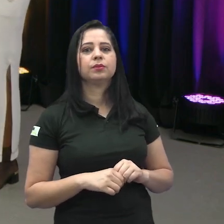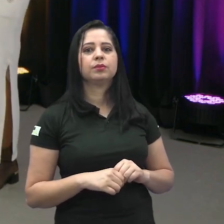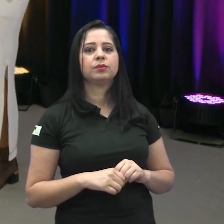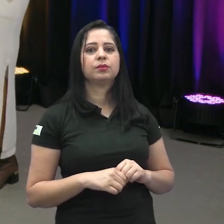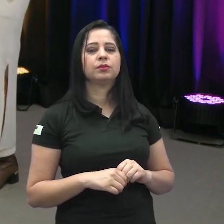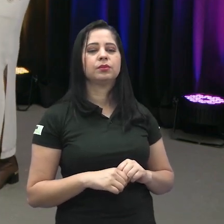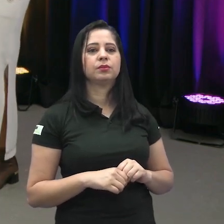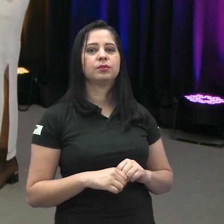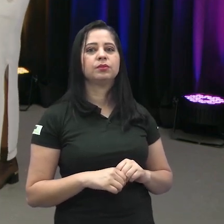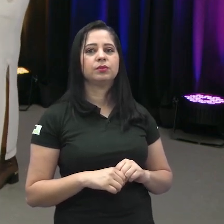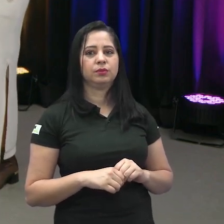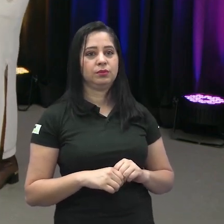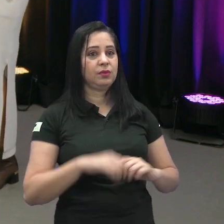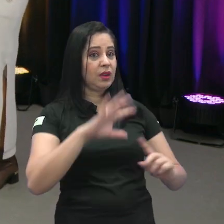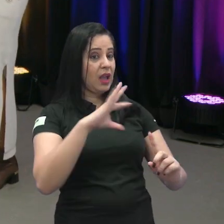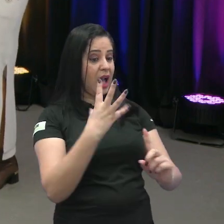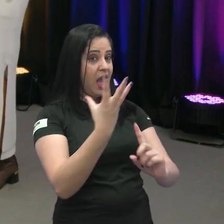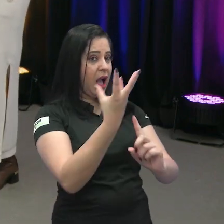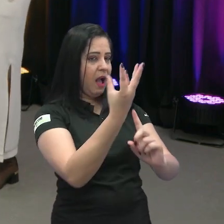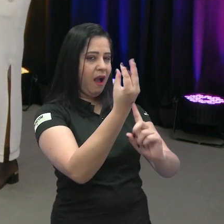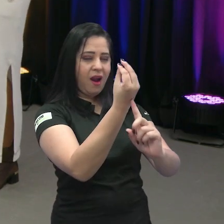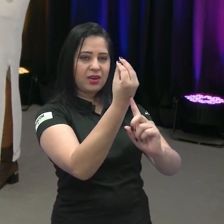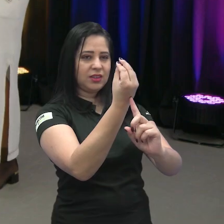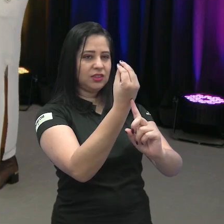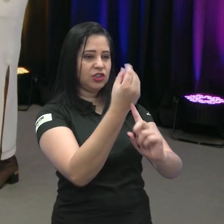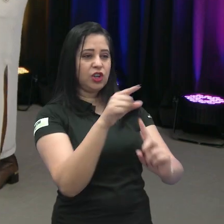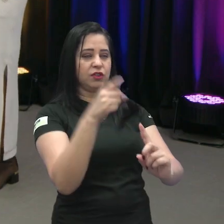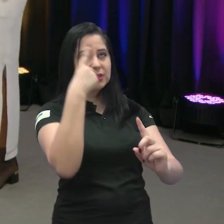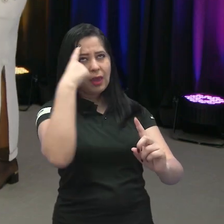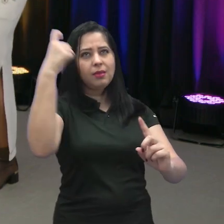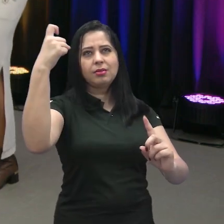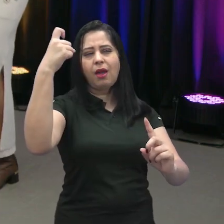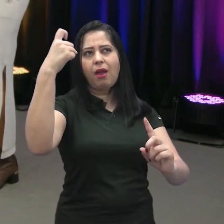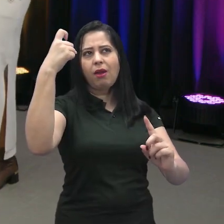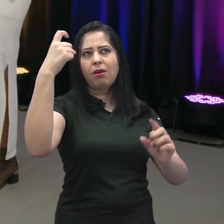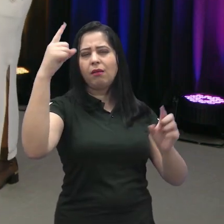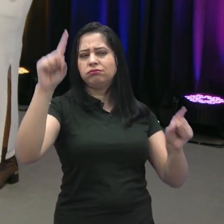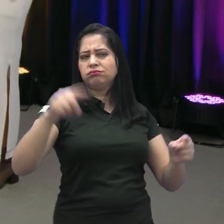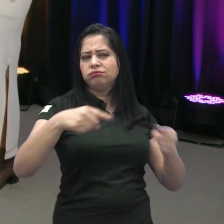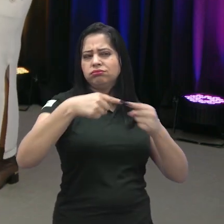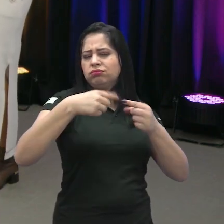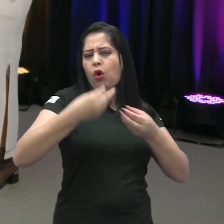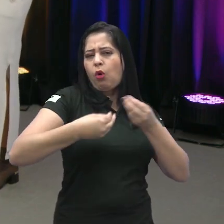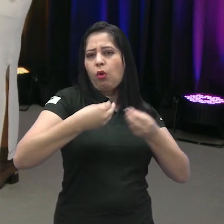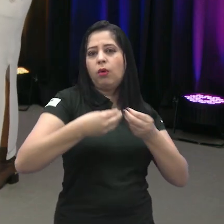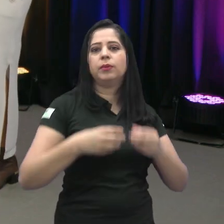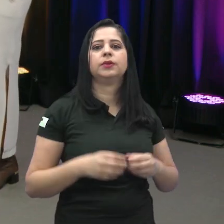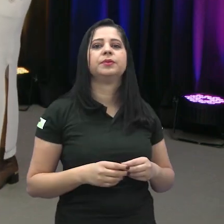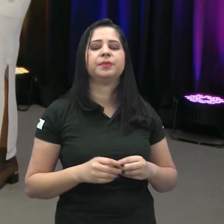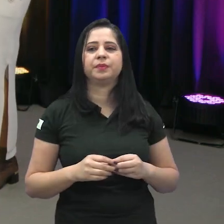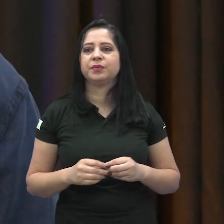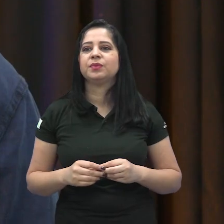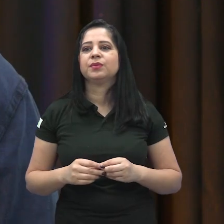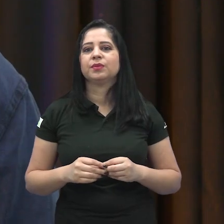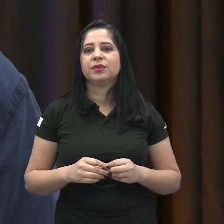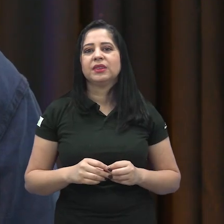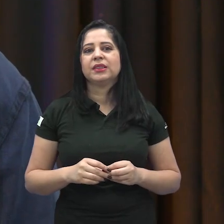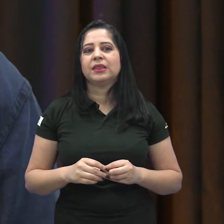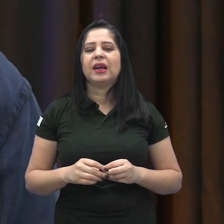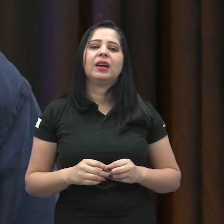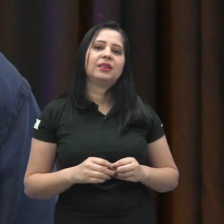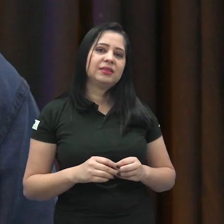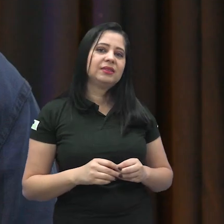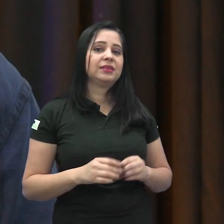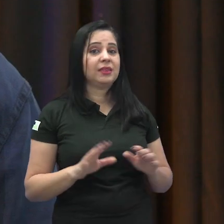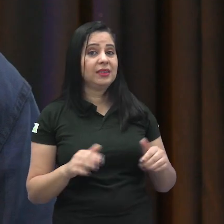enxerga a relação entre a arte e o movimento da sua criação? Olha, eu acho que é